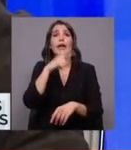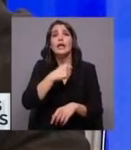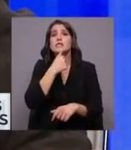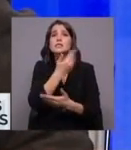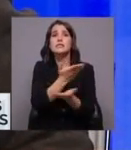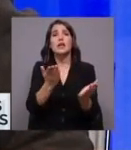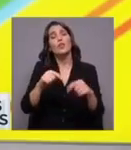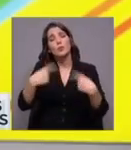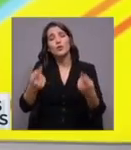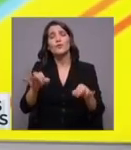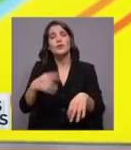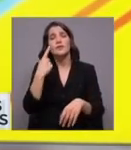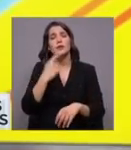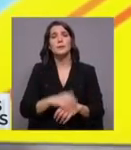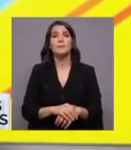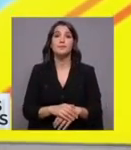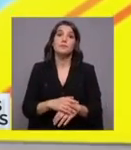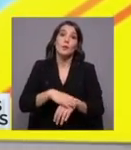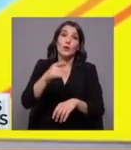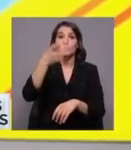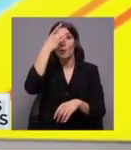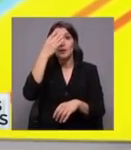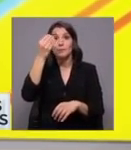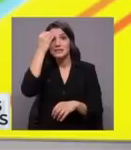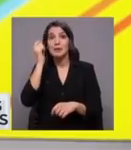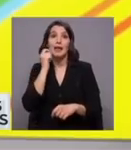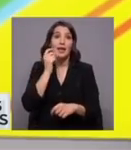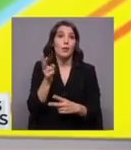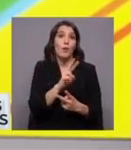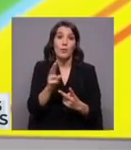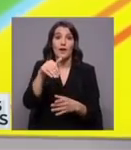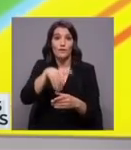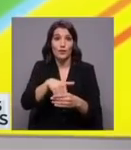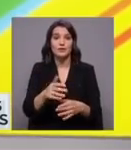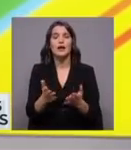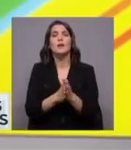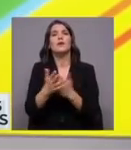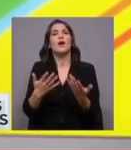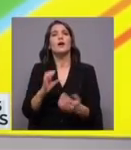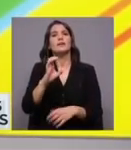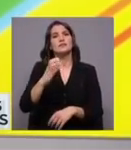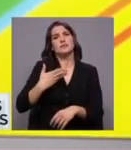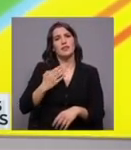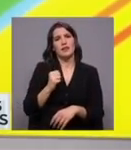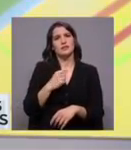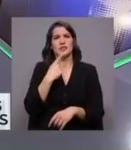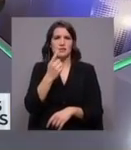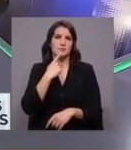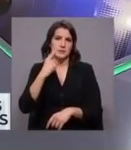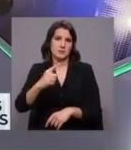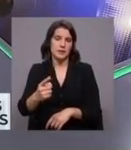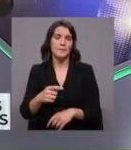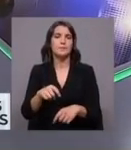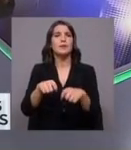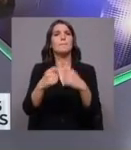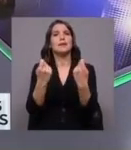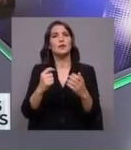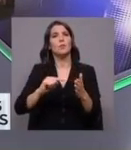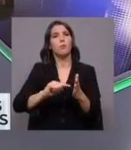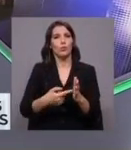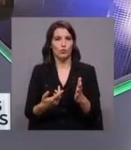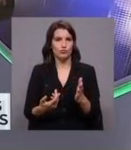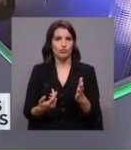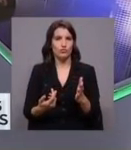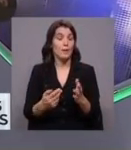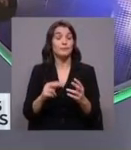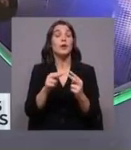a isso é que vocês têm que dar as nossas reuniões para saber que já agora o TSE sempre disse várias vezes o partido de plantação Olha